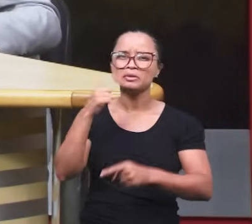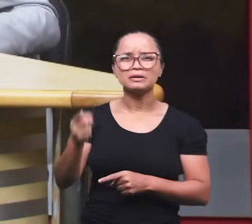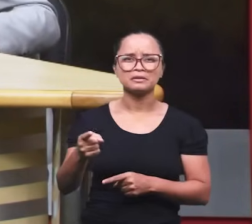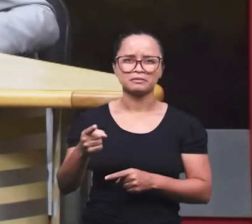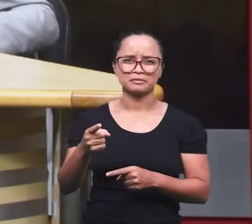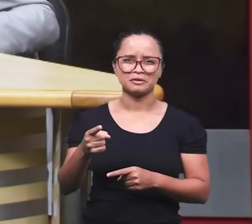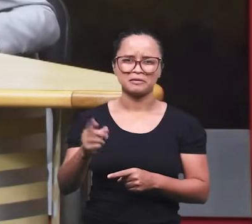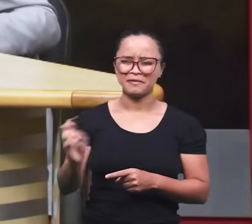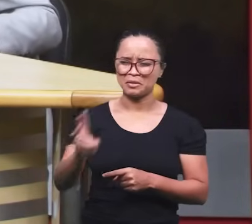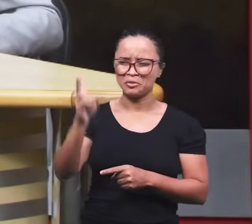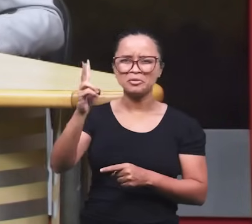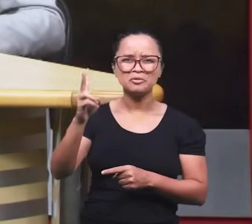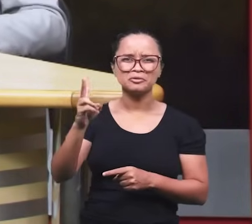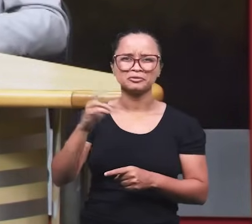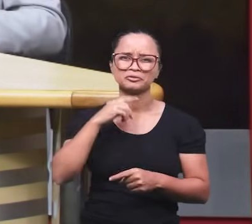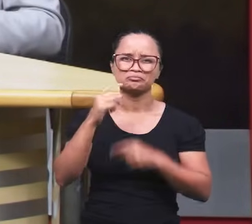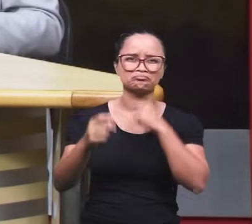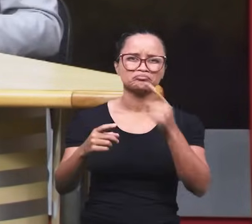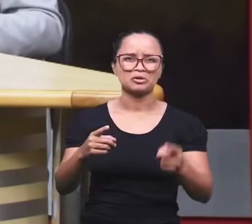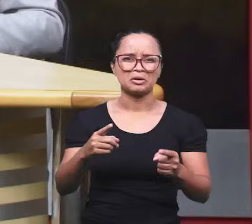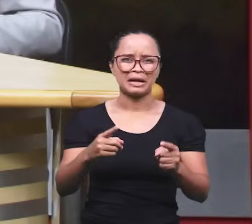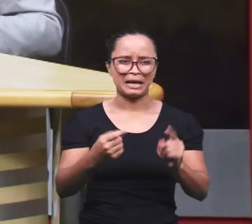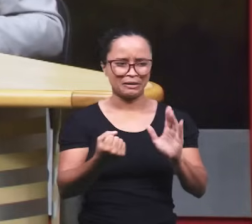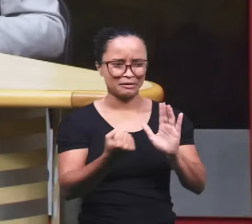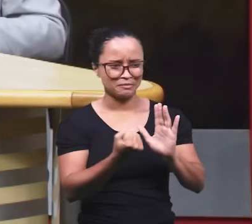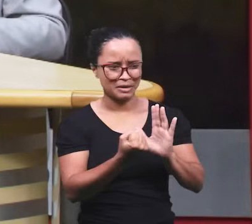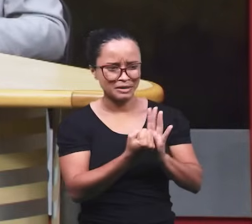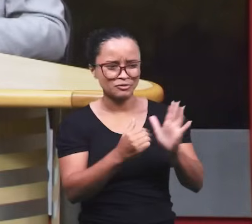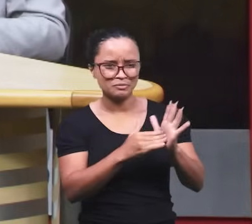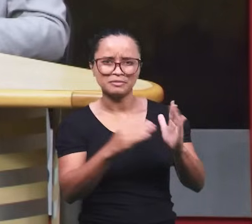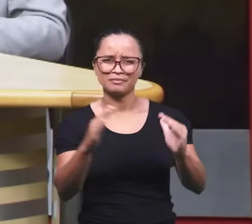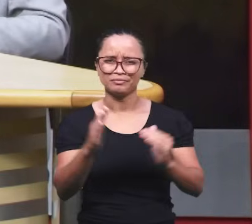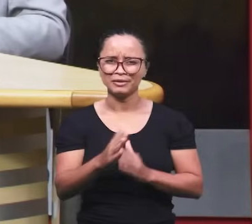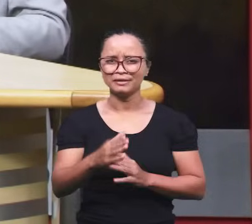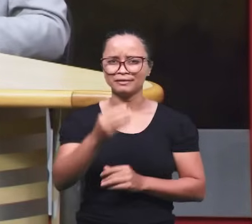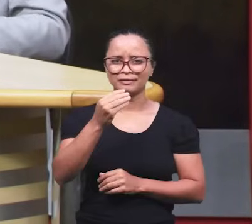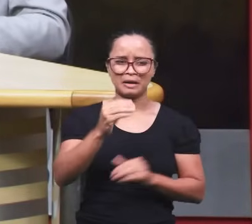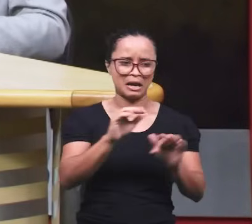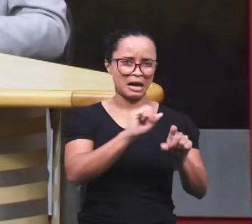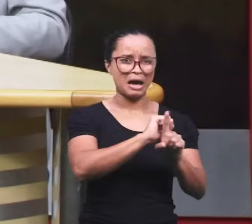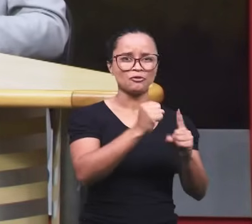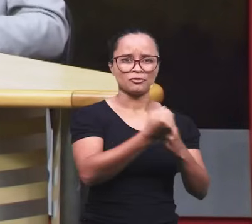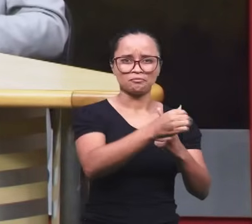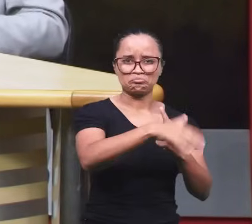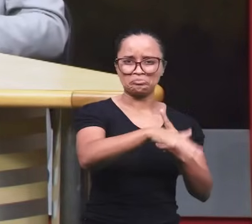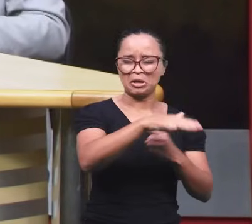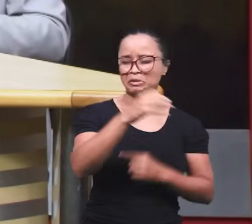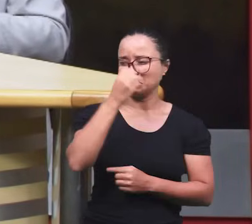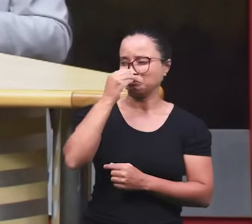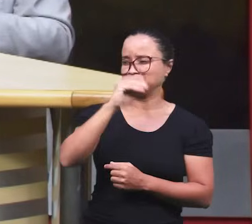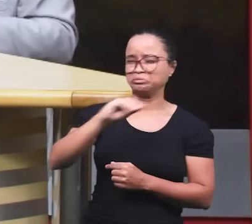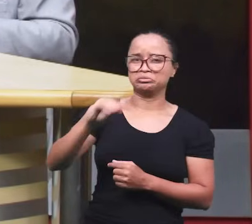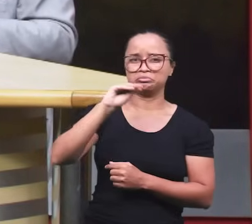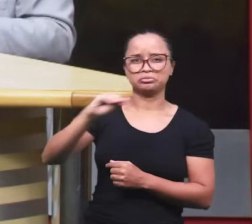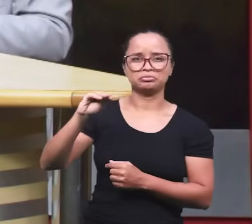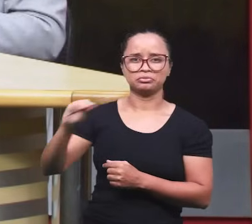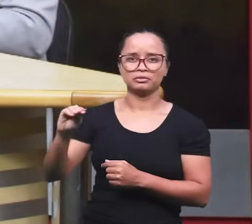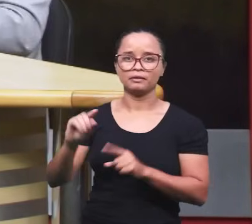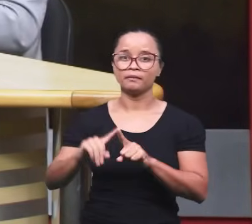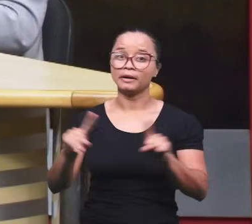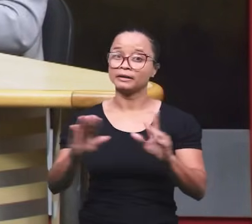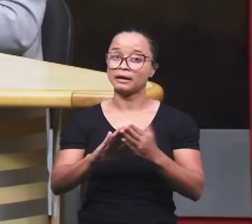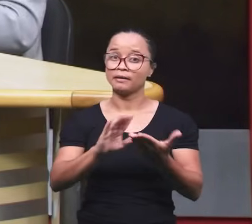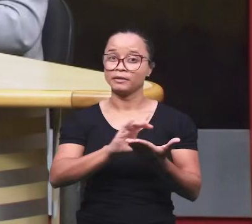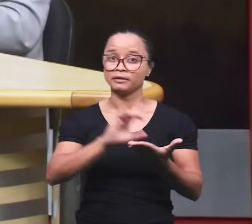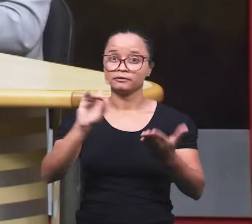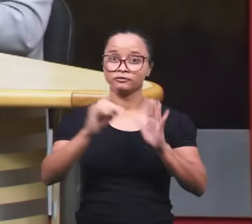Marcos eh têm sido ignorados pela sociedade n e e a palavra nos mostra